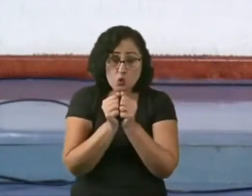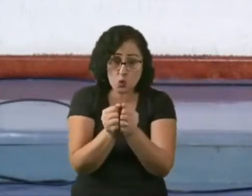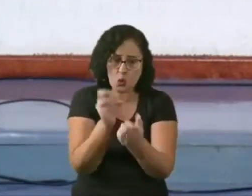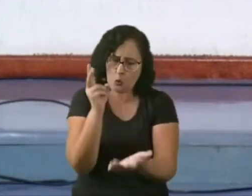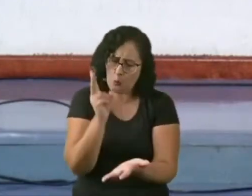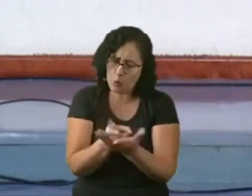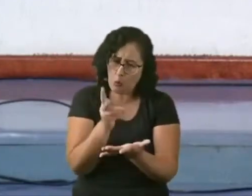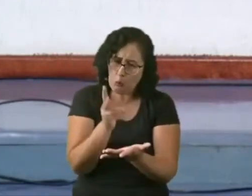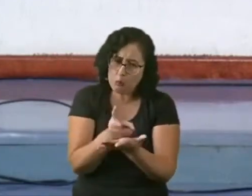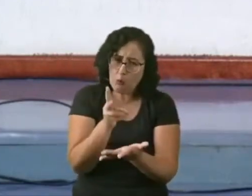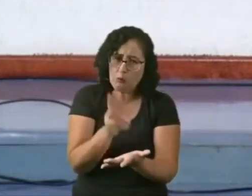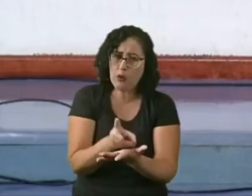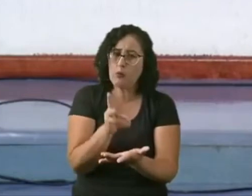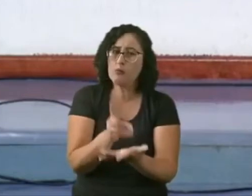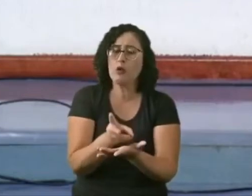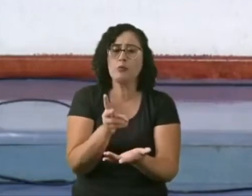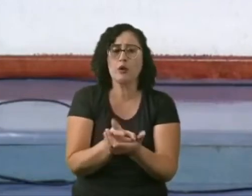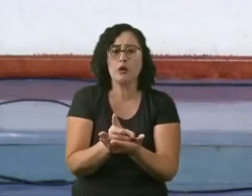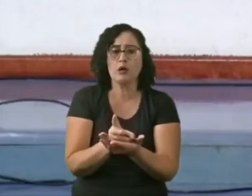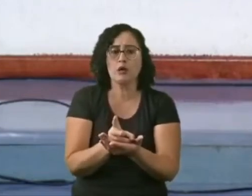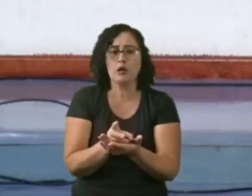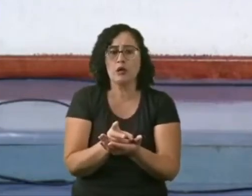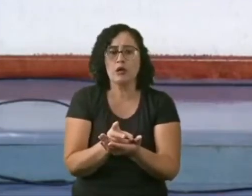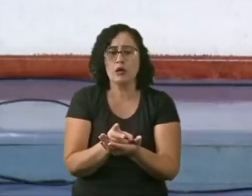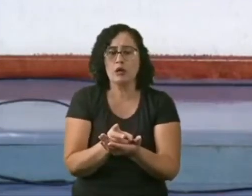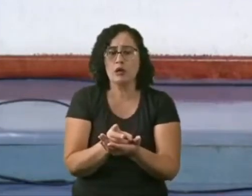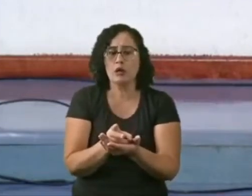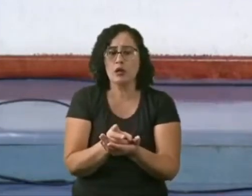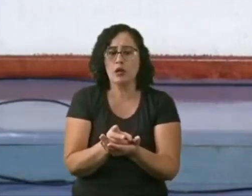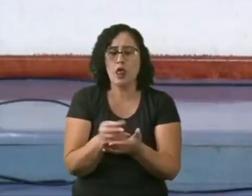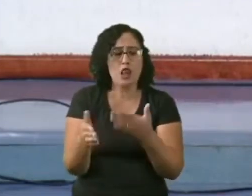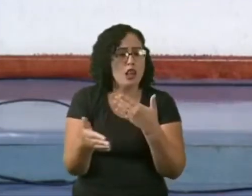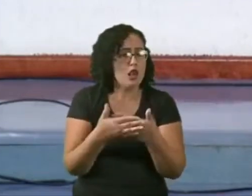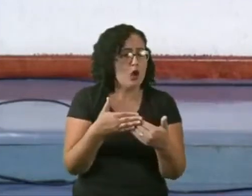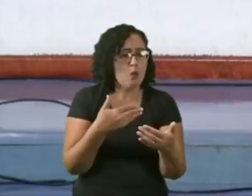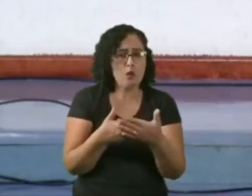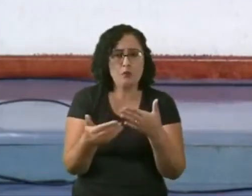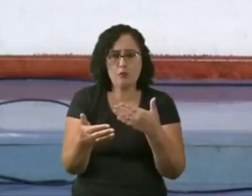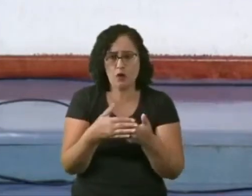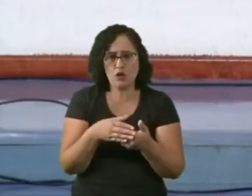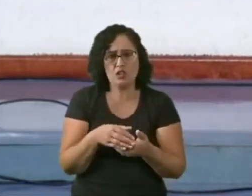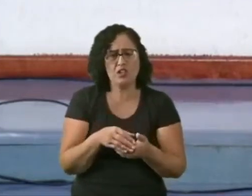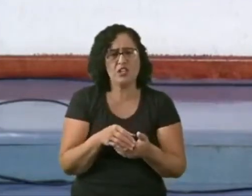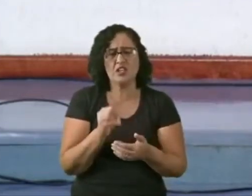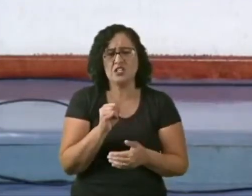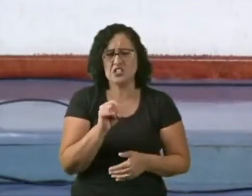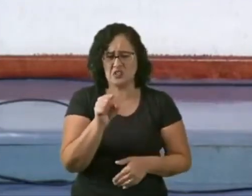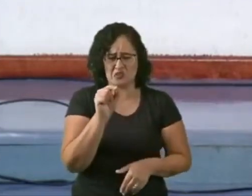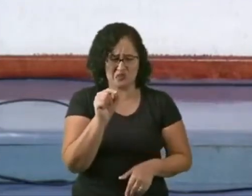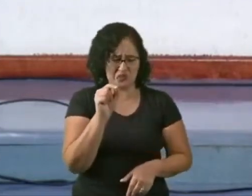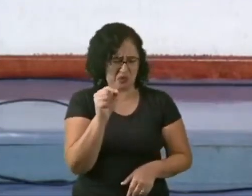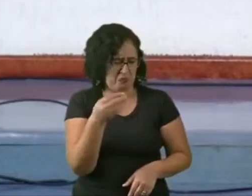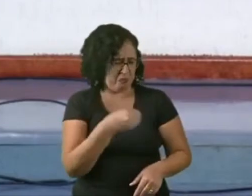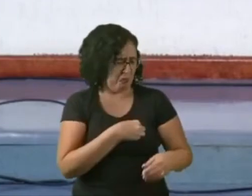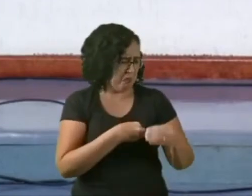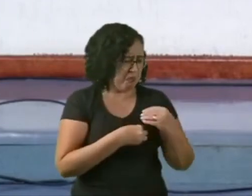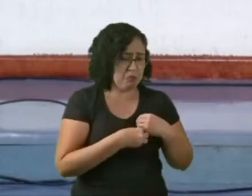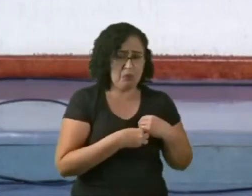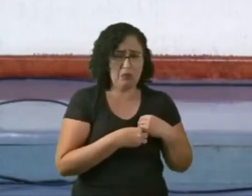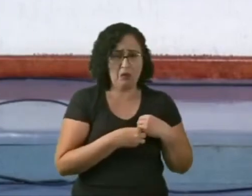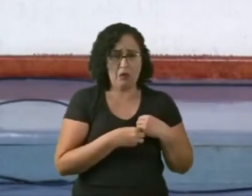Na pior situação, mesmo afogado em nossos pecados, o Senhor está do nosso